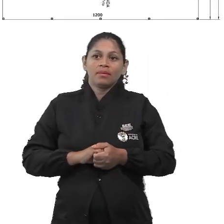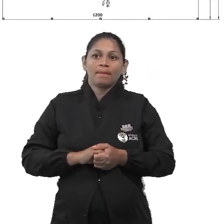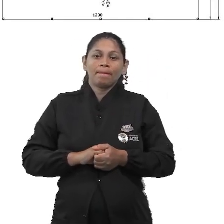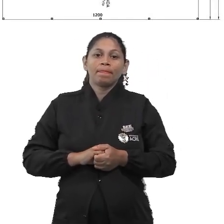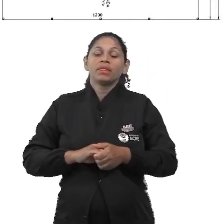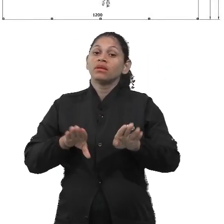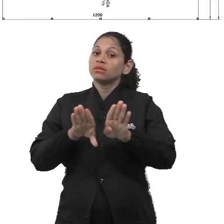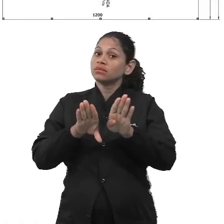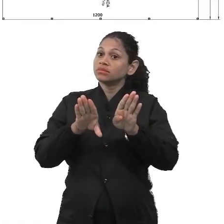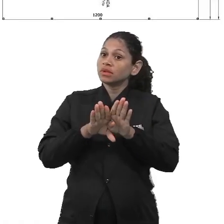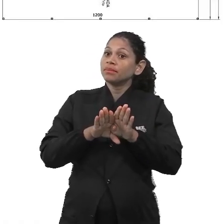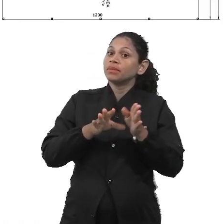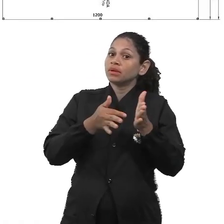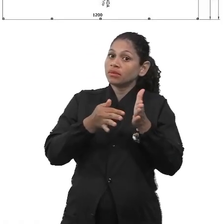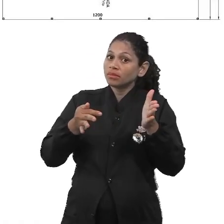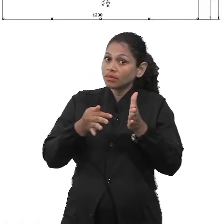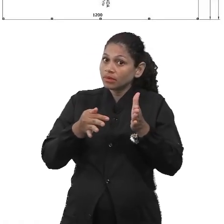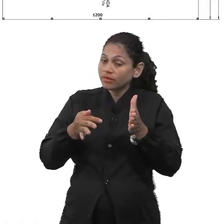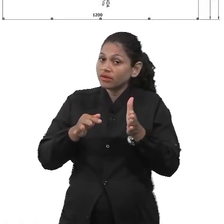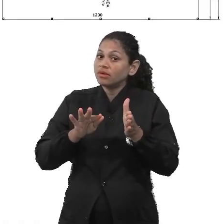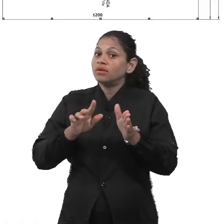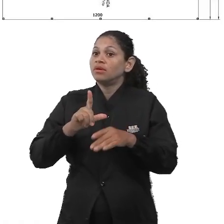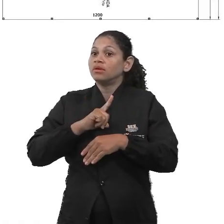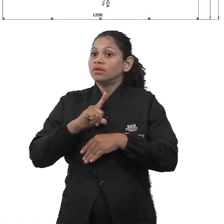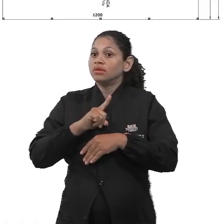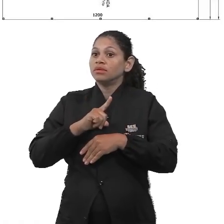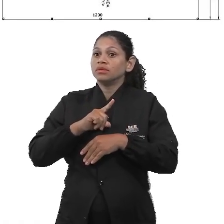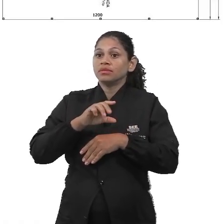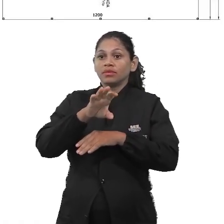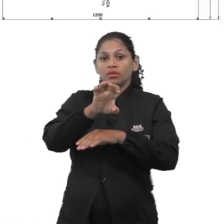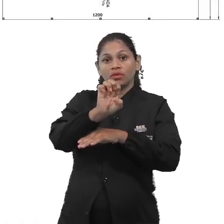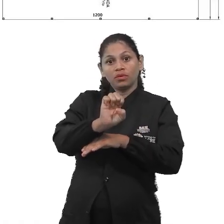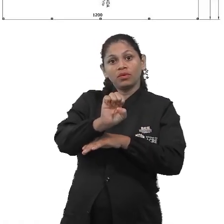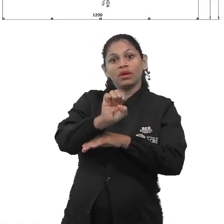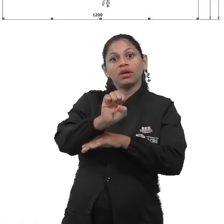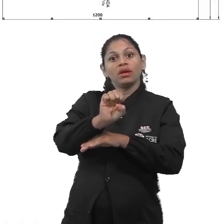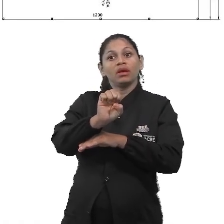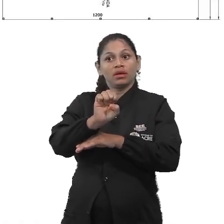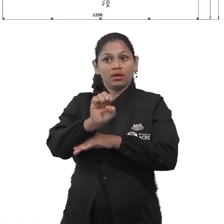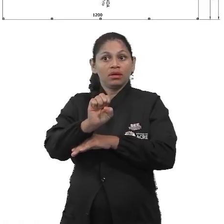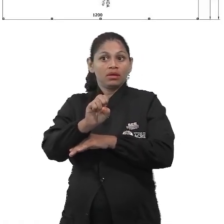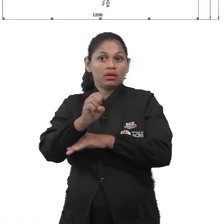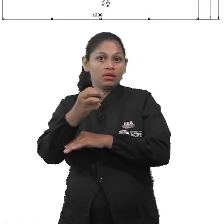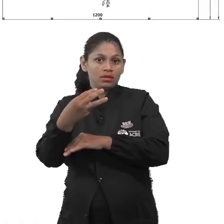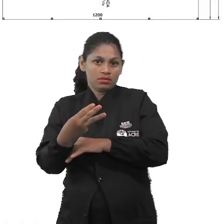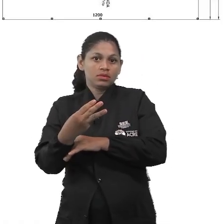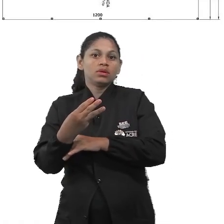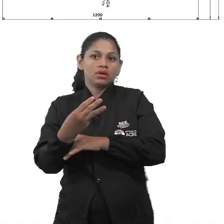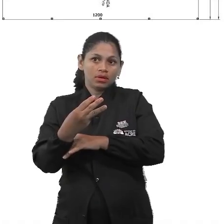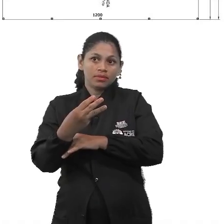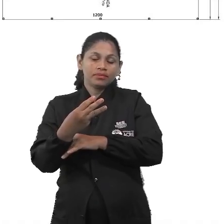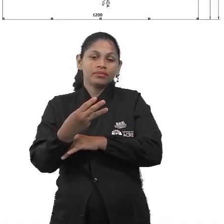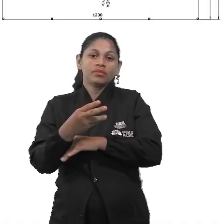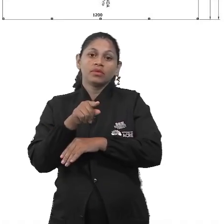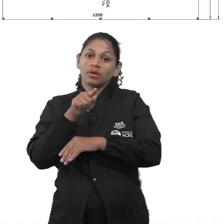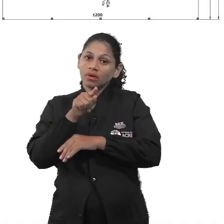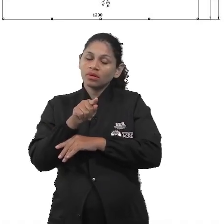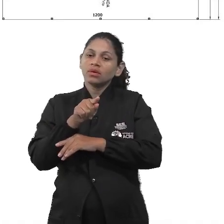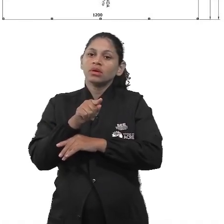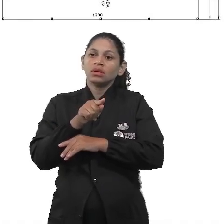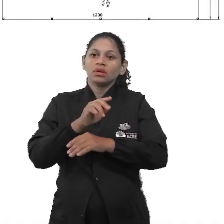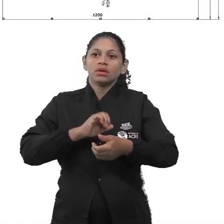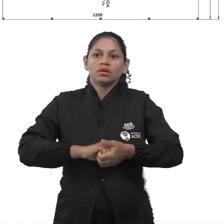menos importante, caiu na prova de 2021, uma no R3 envolvendo capacidade, volume, tá bom? Que aí você já entra na ideia